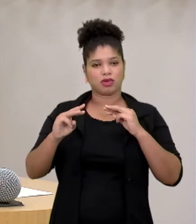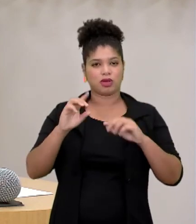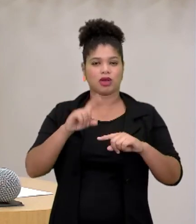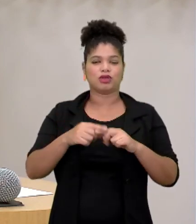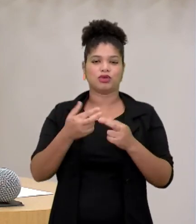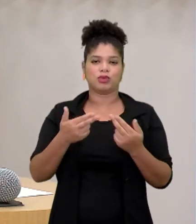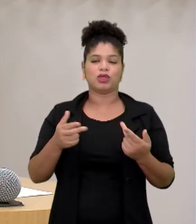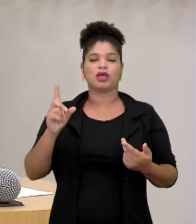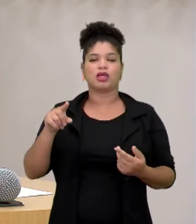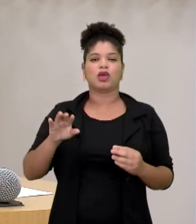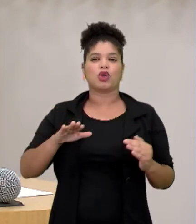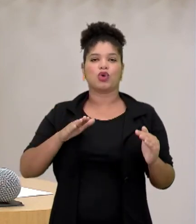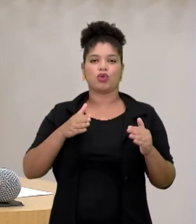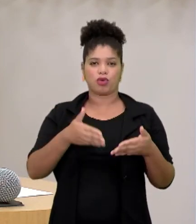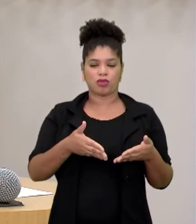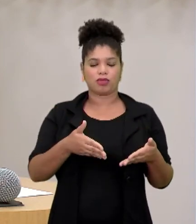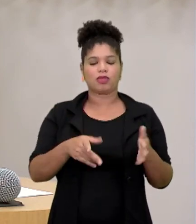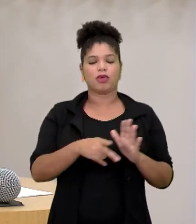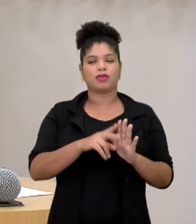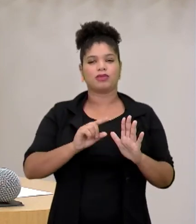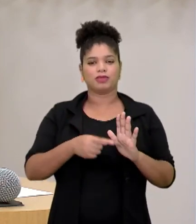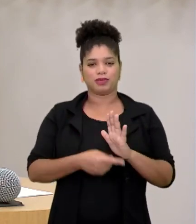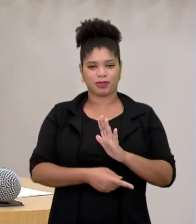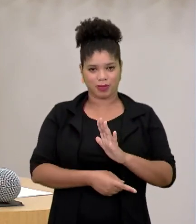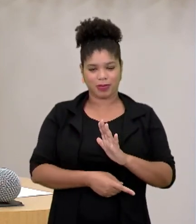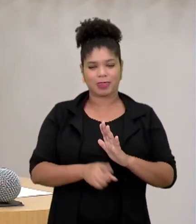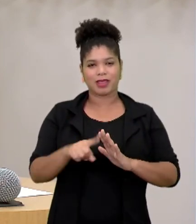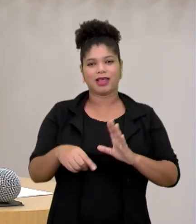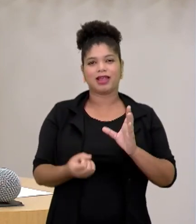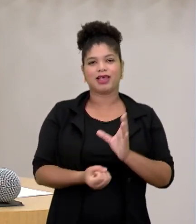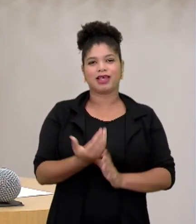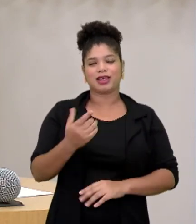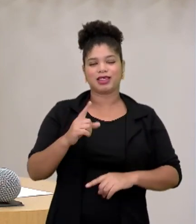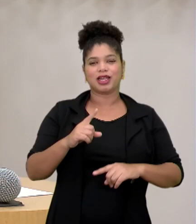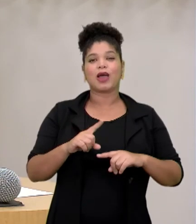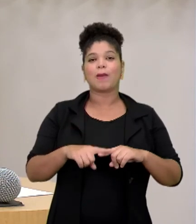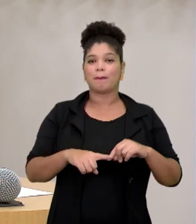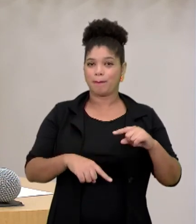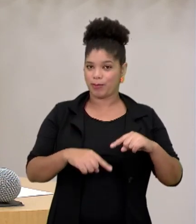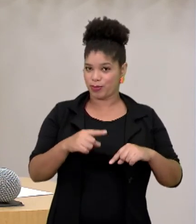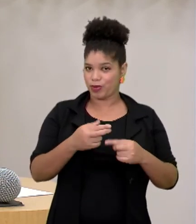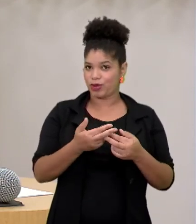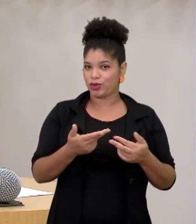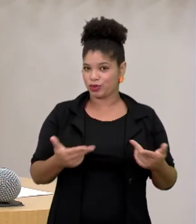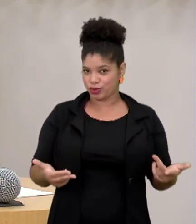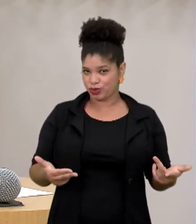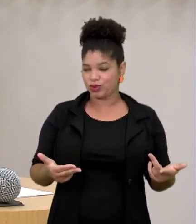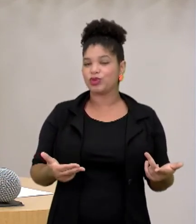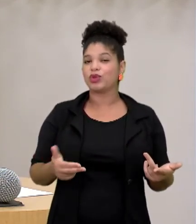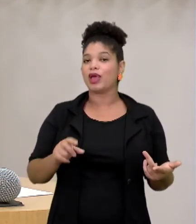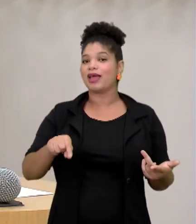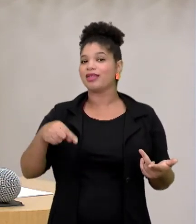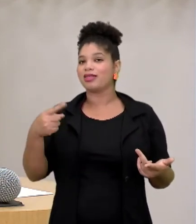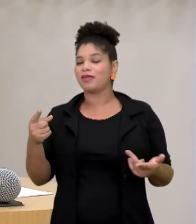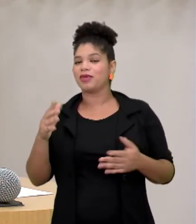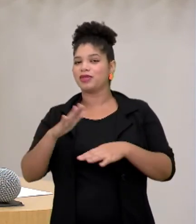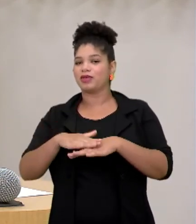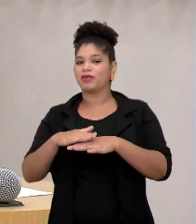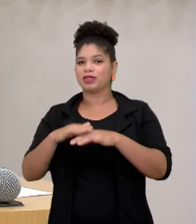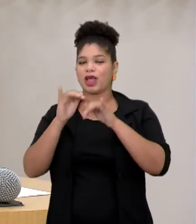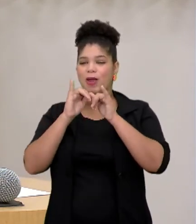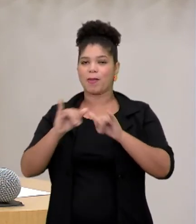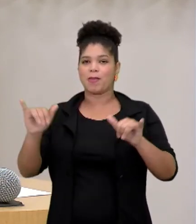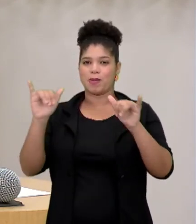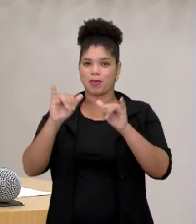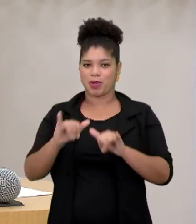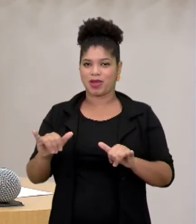o eixo da nossa do nosso aprofundamento aqui, criar uma propaganda e criar um produto em cima do produto a criar uma